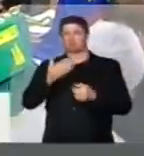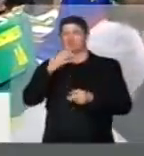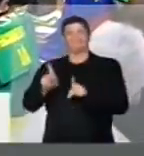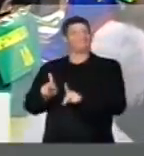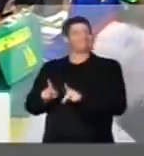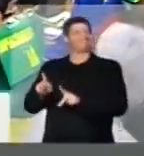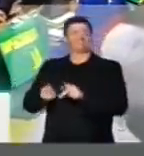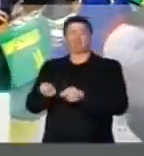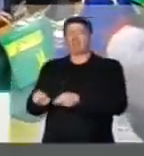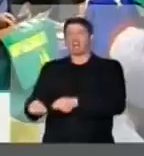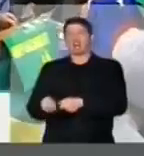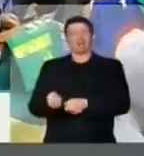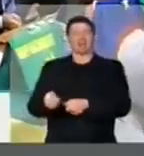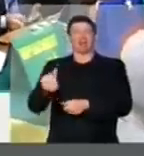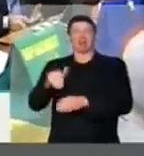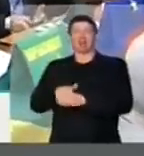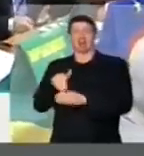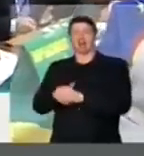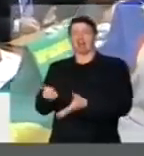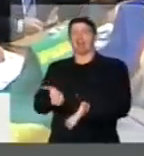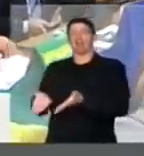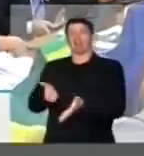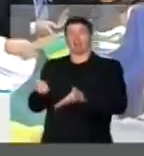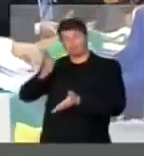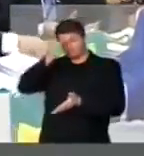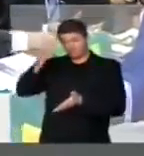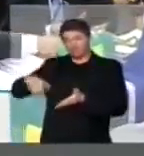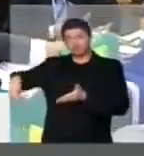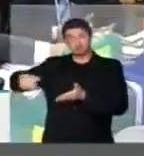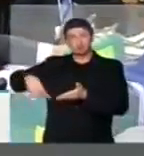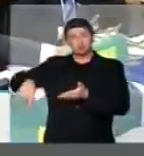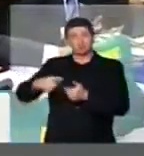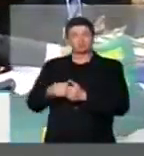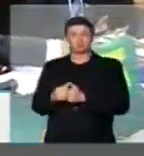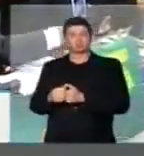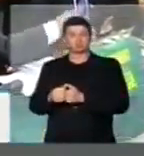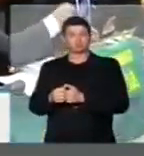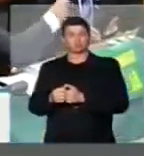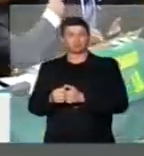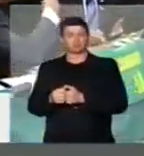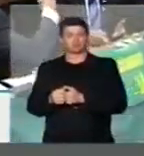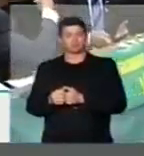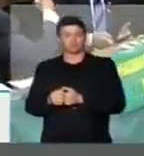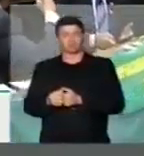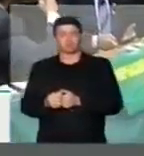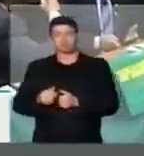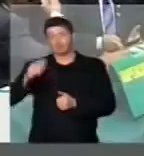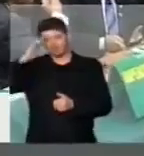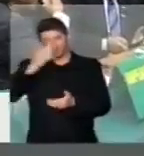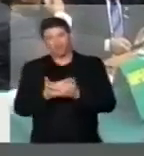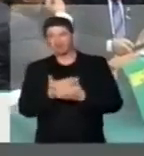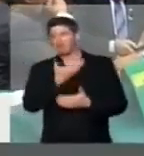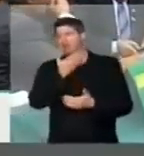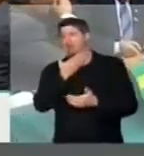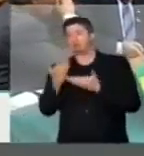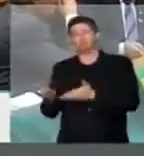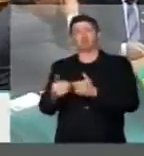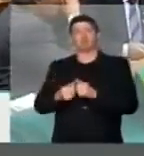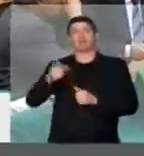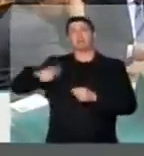que faliram. São quase 2 milhões de desempregados em pouco tempo. Está chegando em 10 milhões